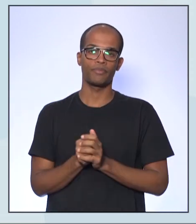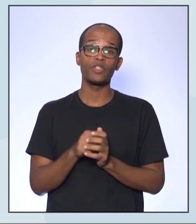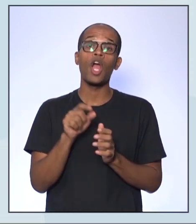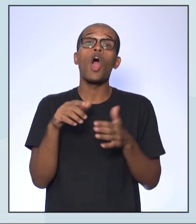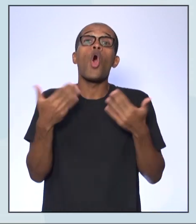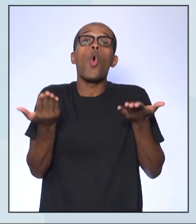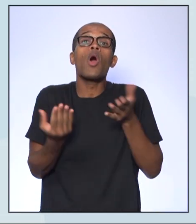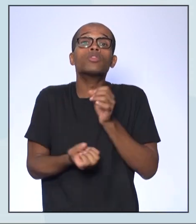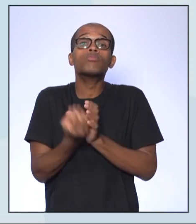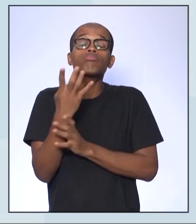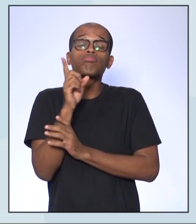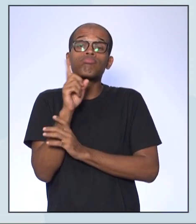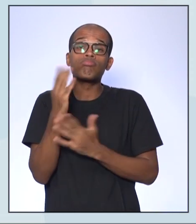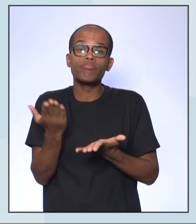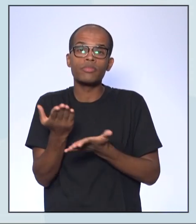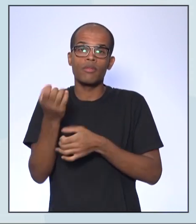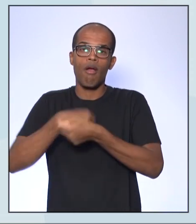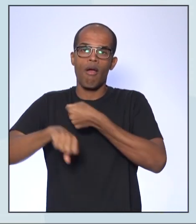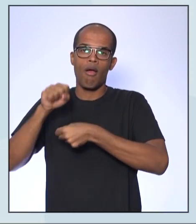foi produzida?